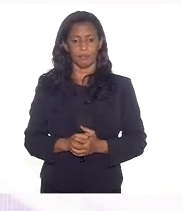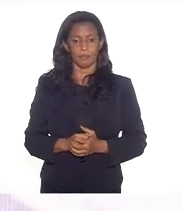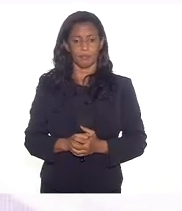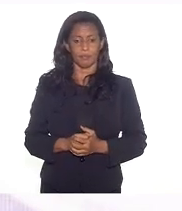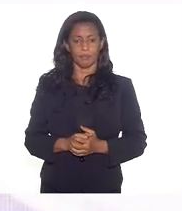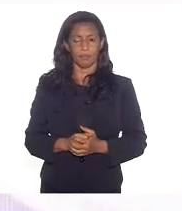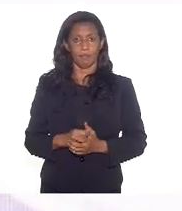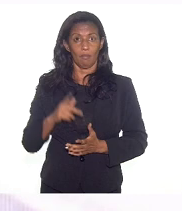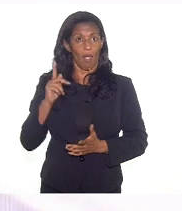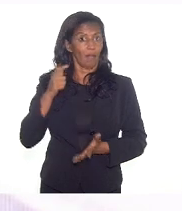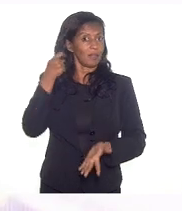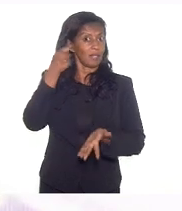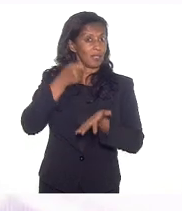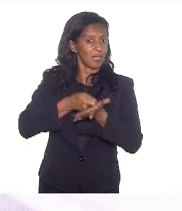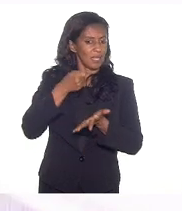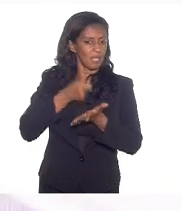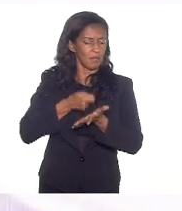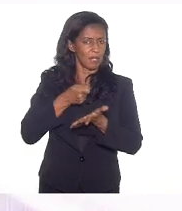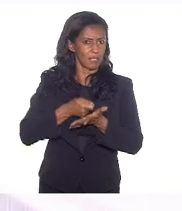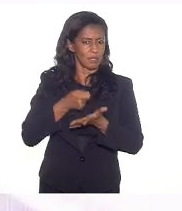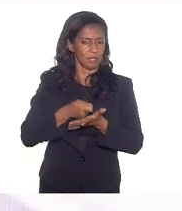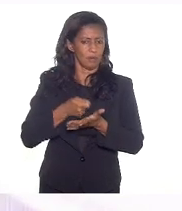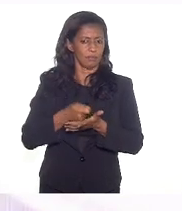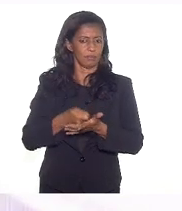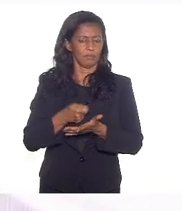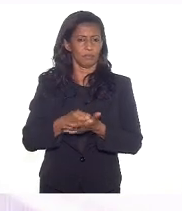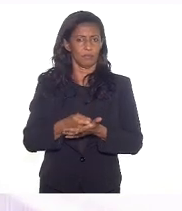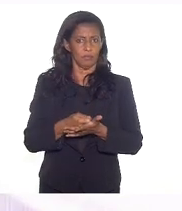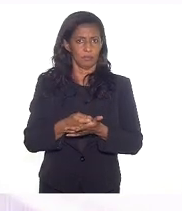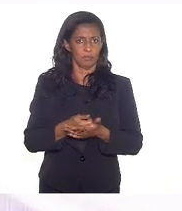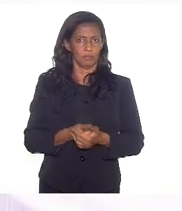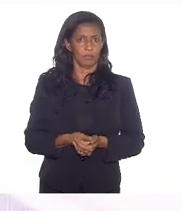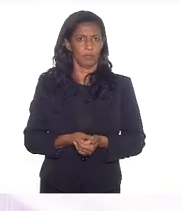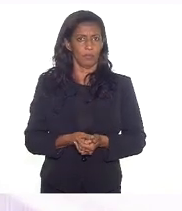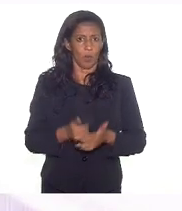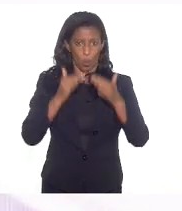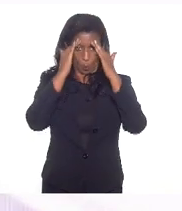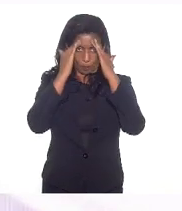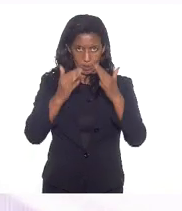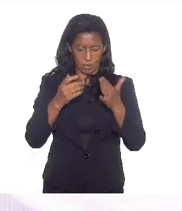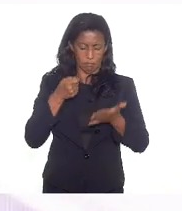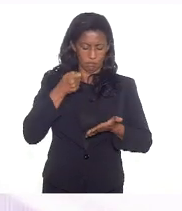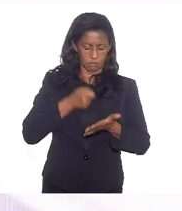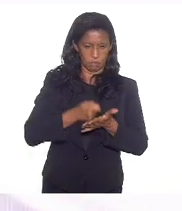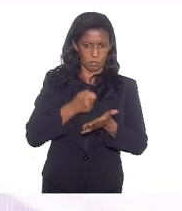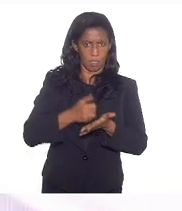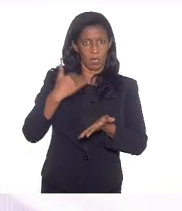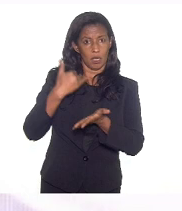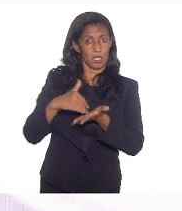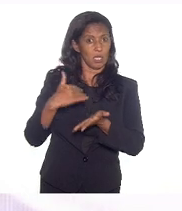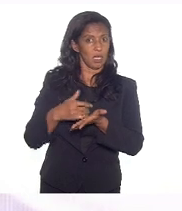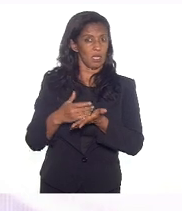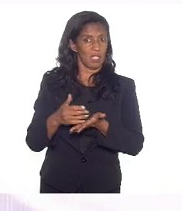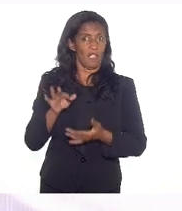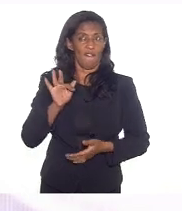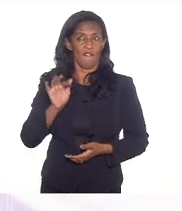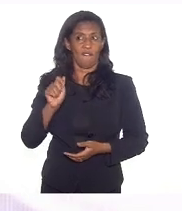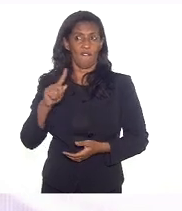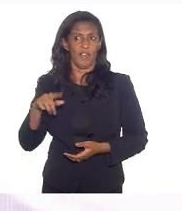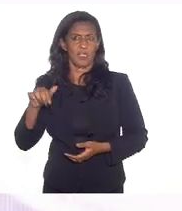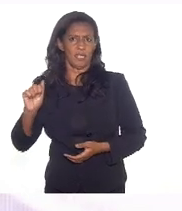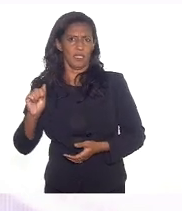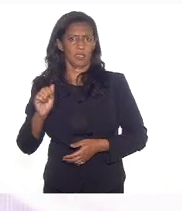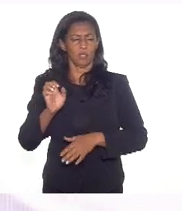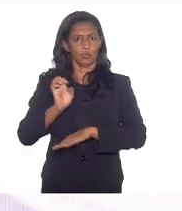atendendo à determinação, só um momentinho, por favor, atendendo à determinação da Secretaria de Fazenda do Estado do Rio de